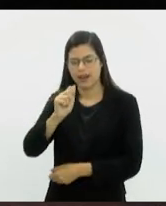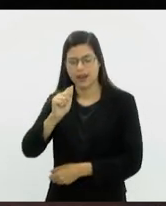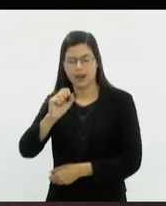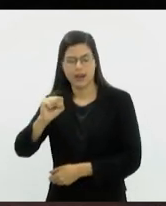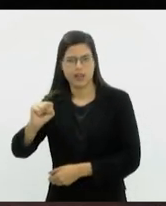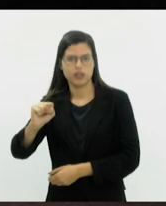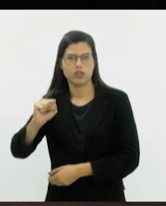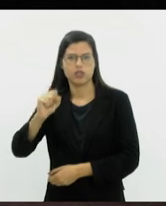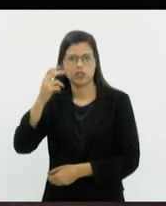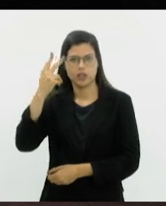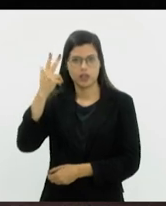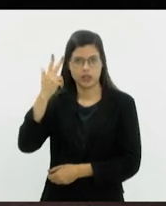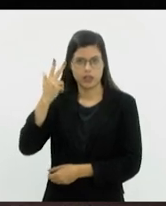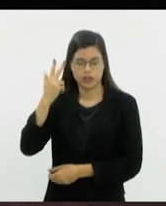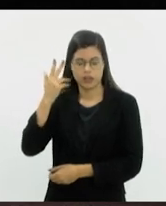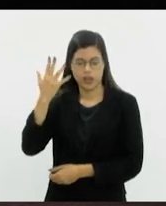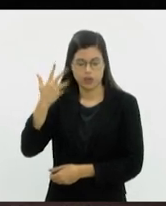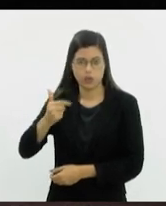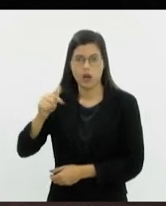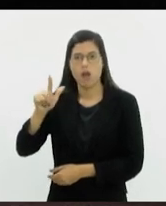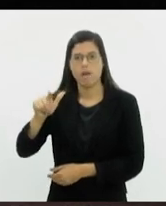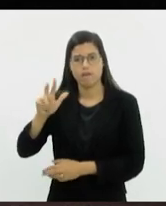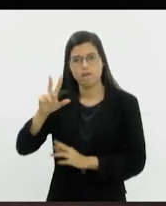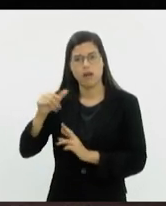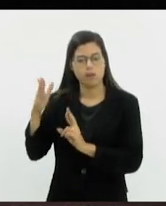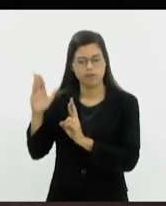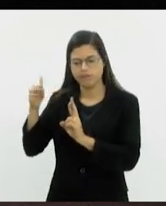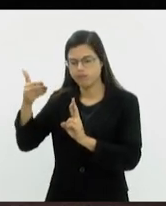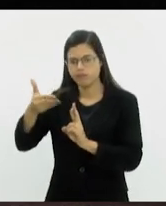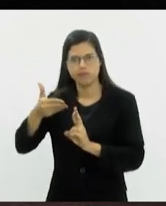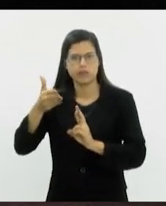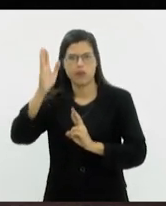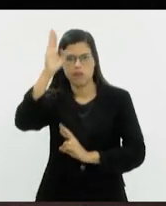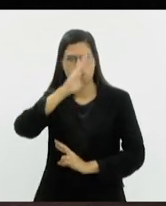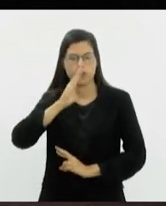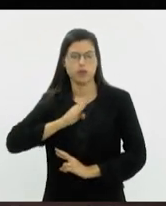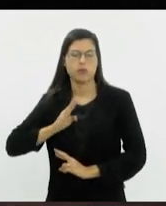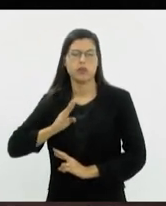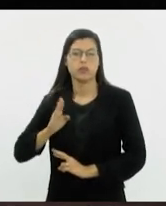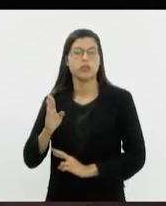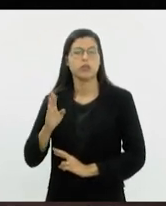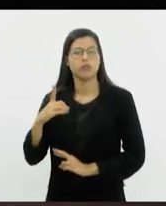novamente uma referência nacional, já que nós temos lá